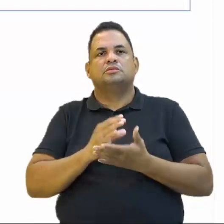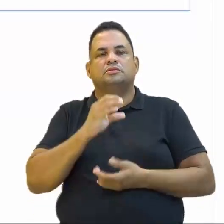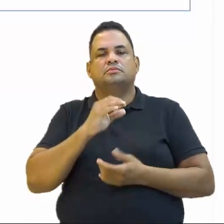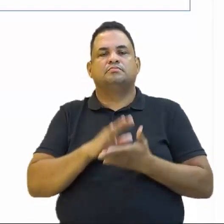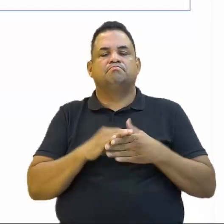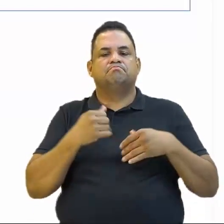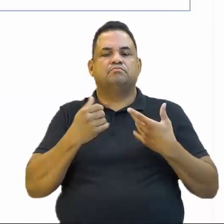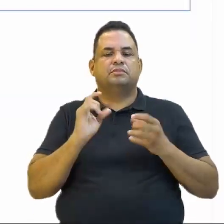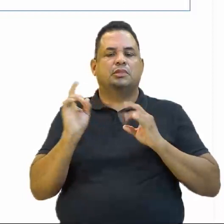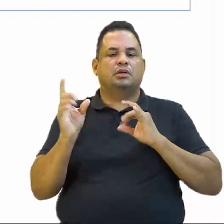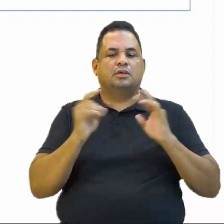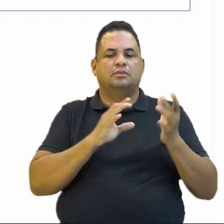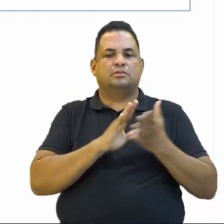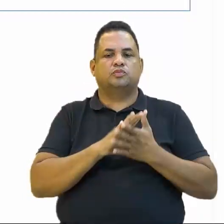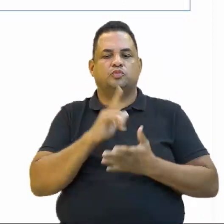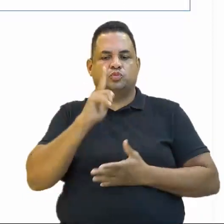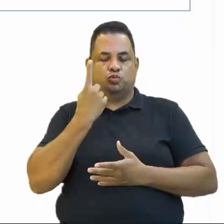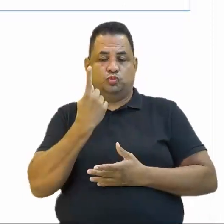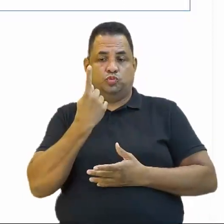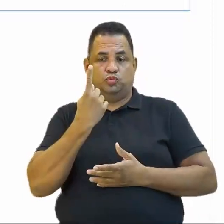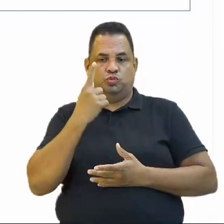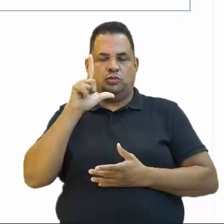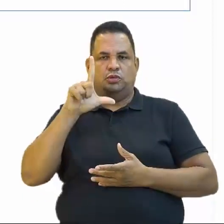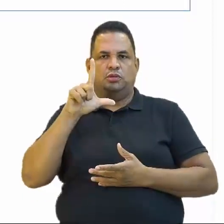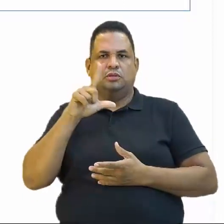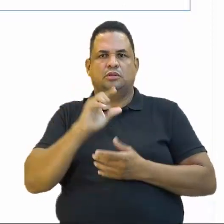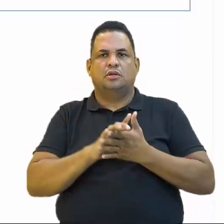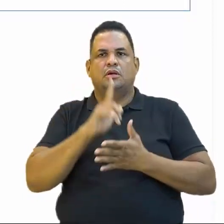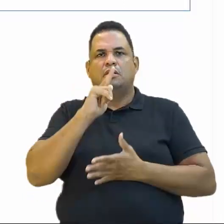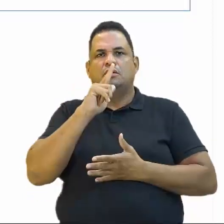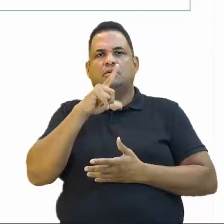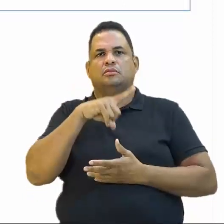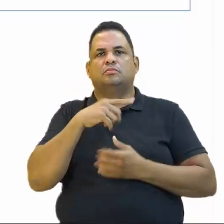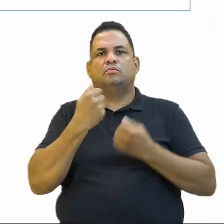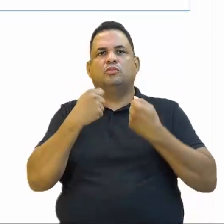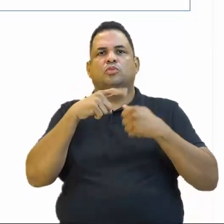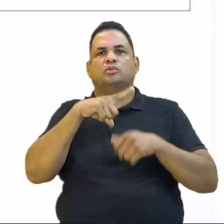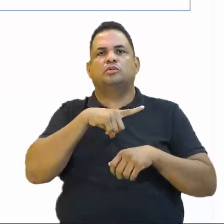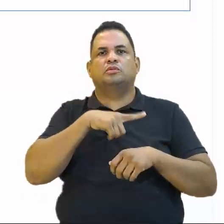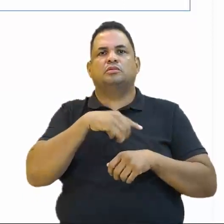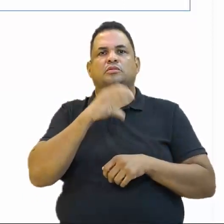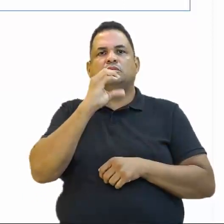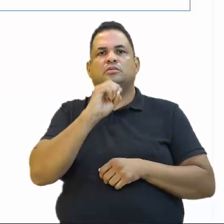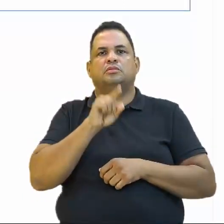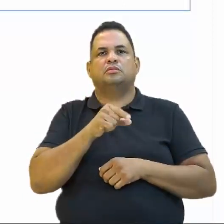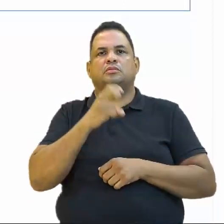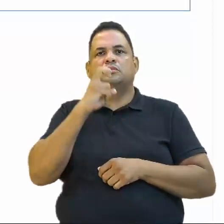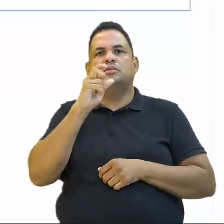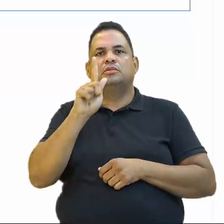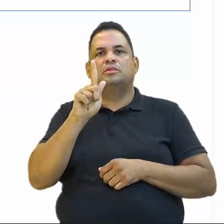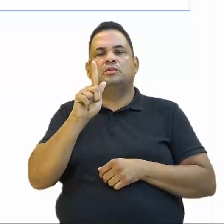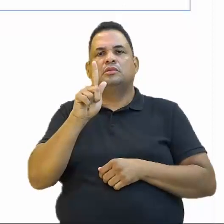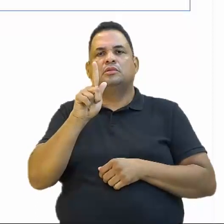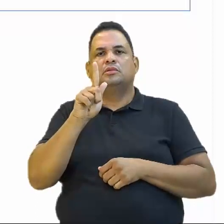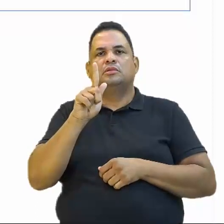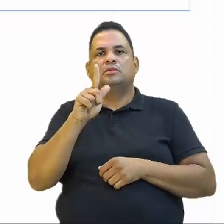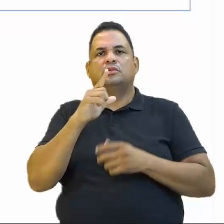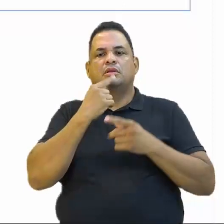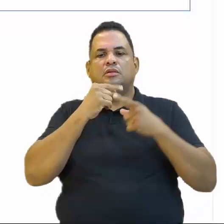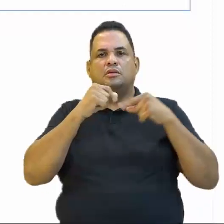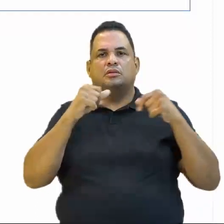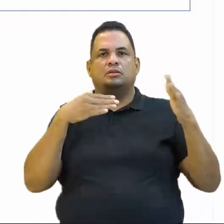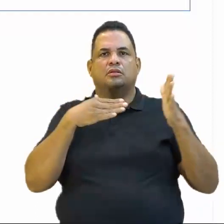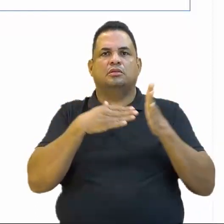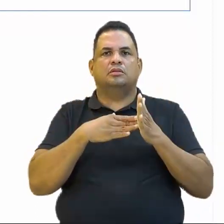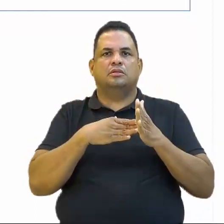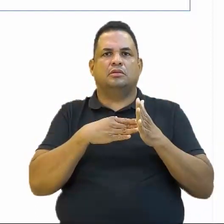para cada 1 litro de água, a gente pode ter de 0,5 gramas de sais